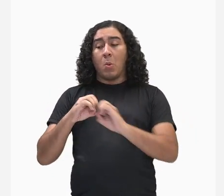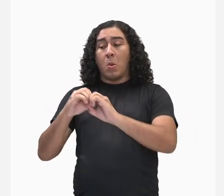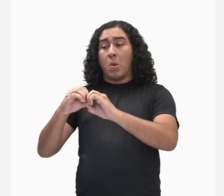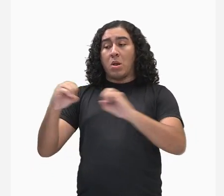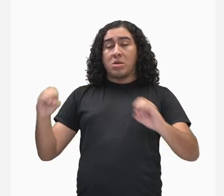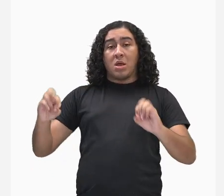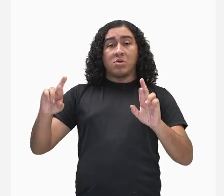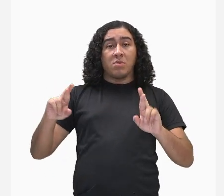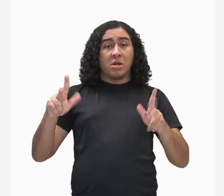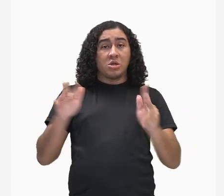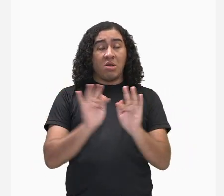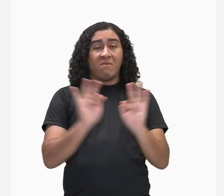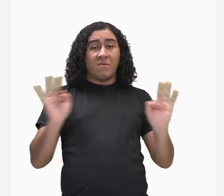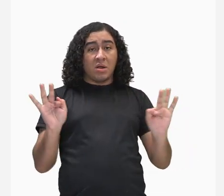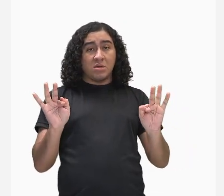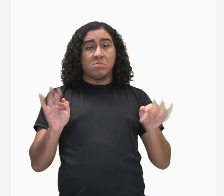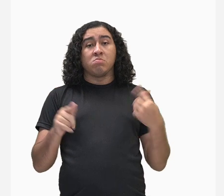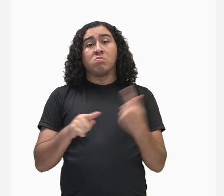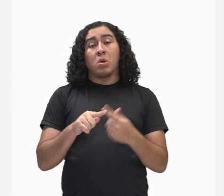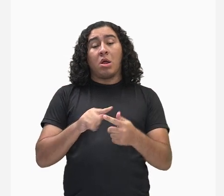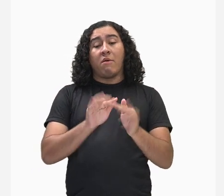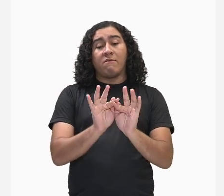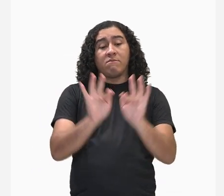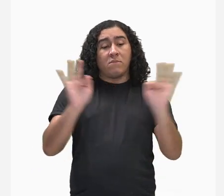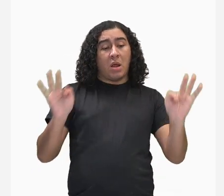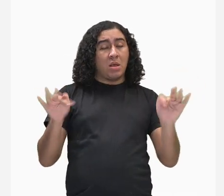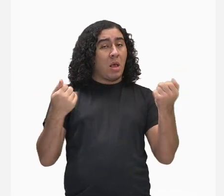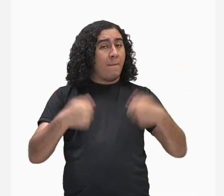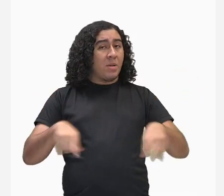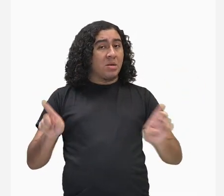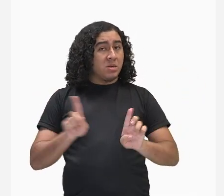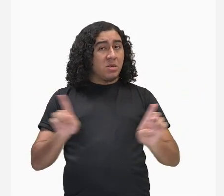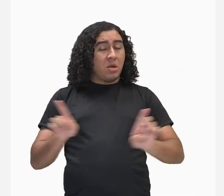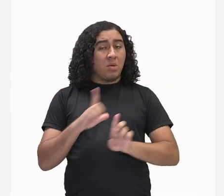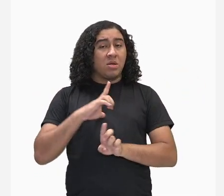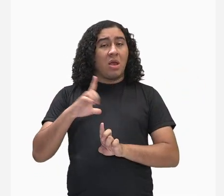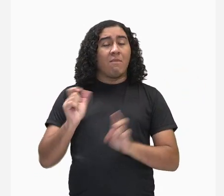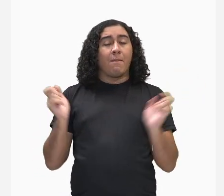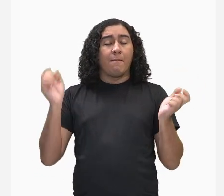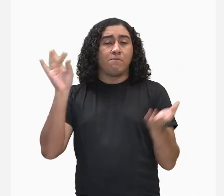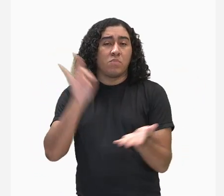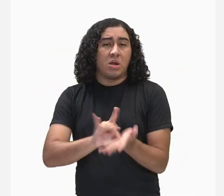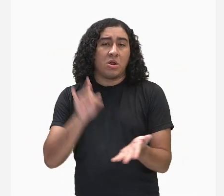difere da frase, porque a frase não precisa necessariamente ter